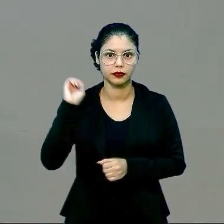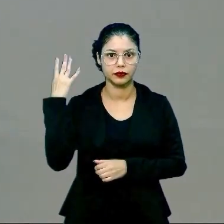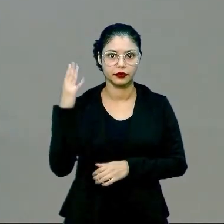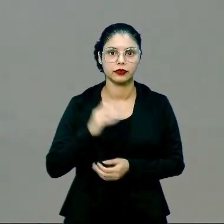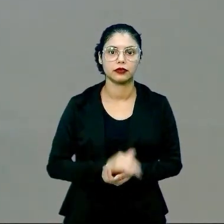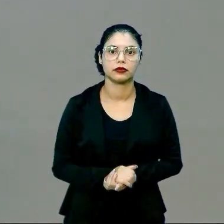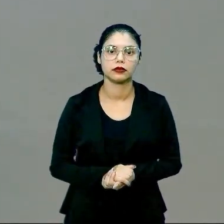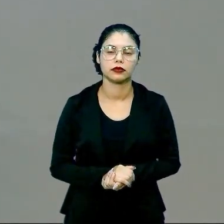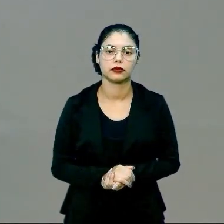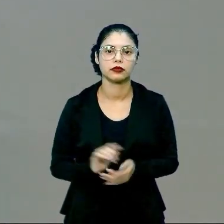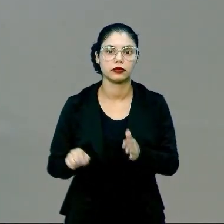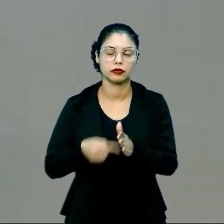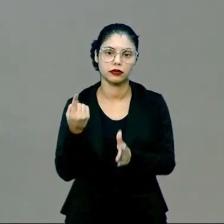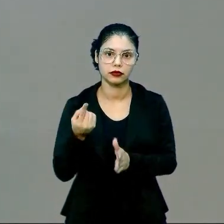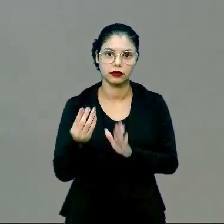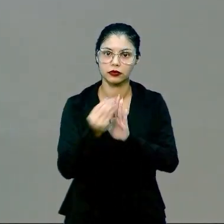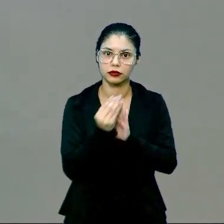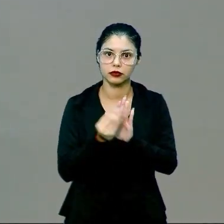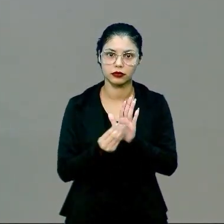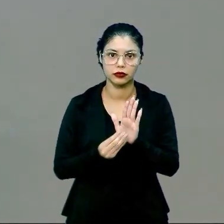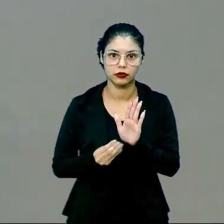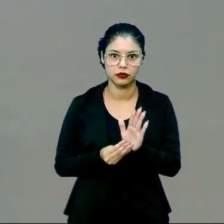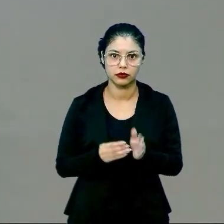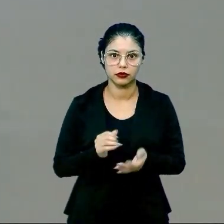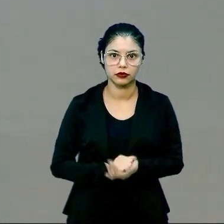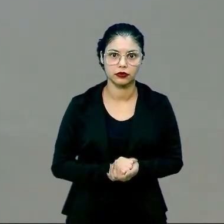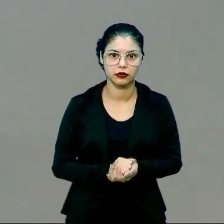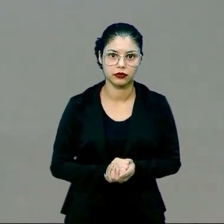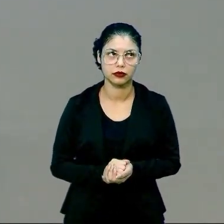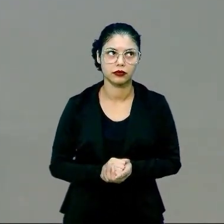aconteça. O primeiro fator que nós vamos relembrar é o